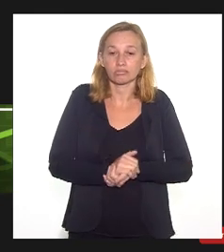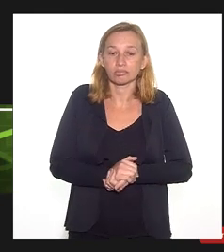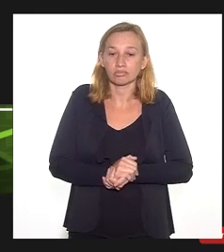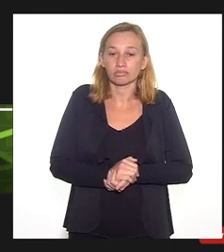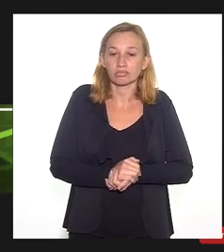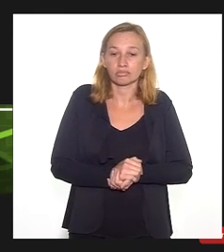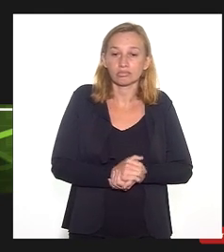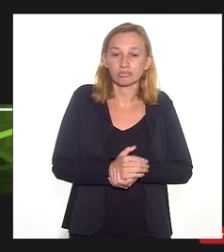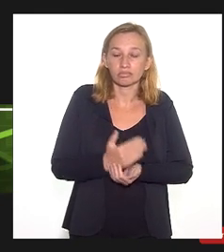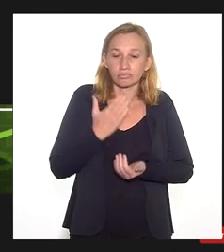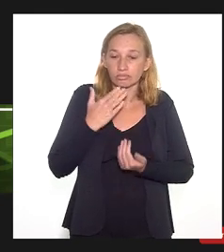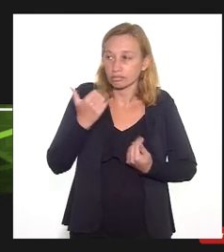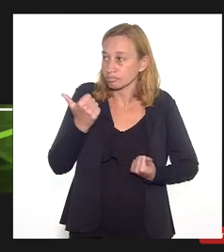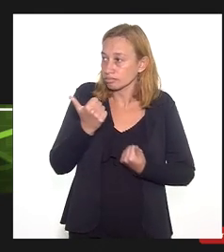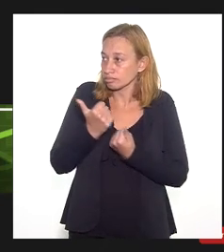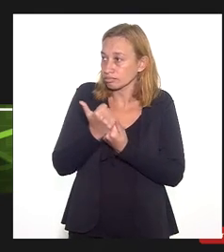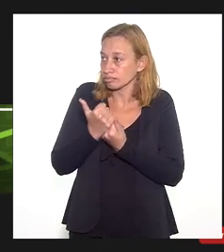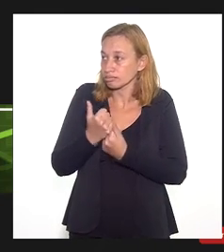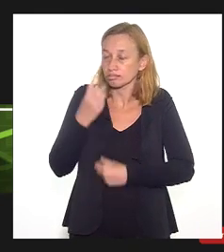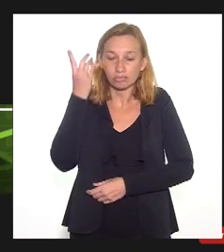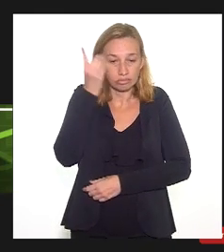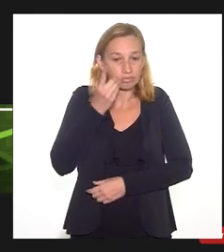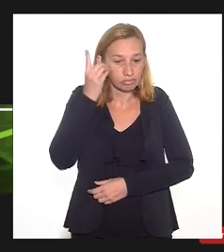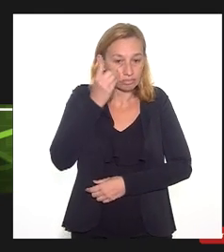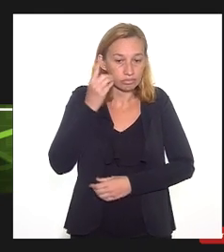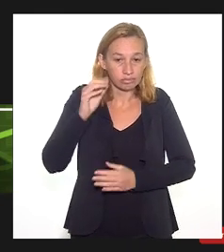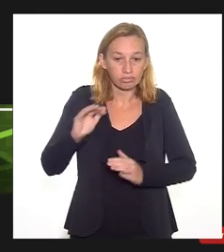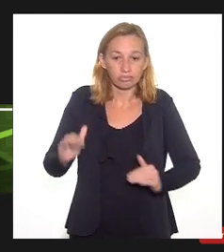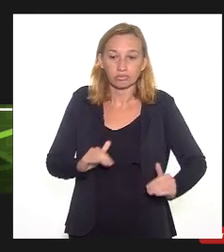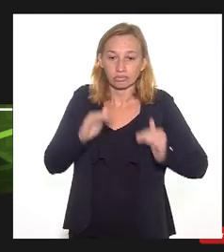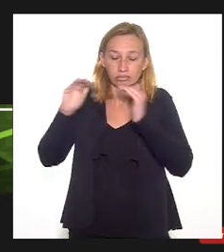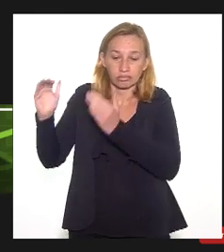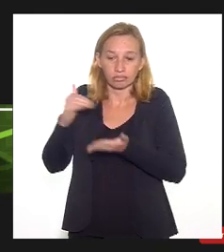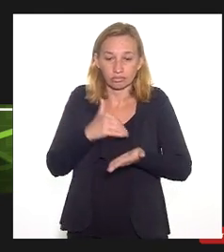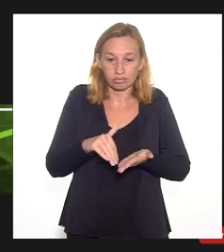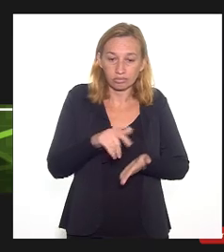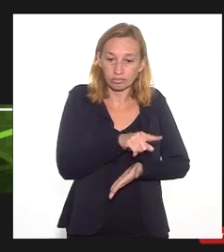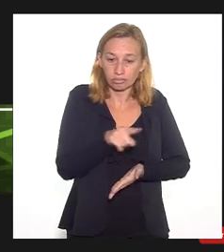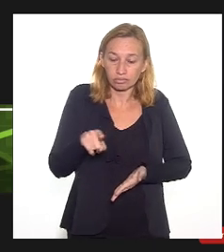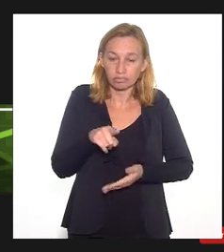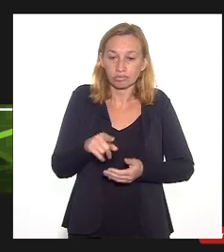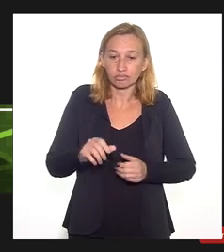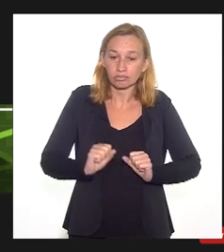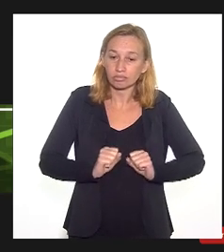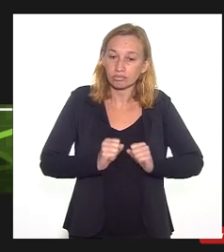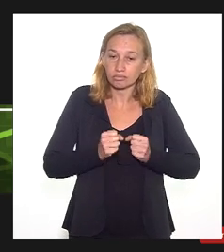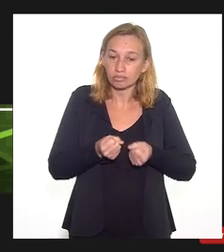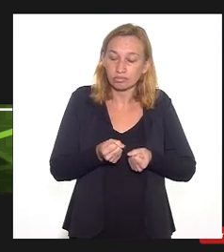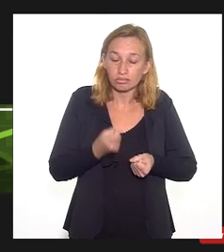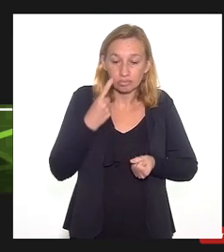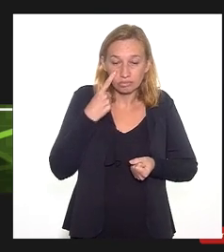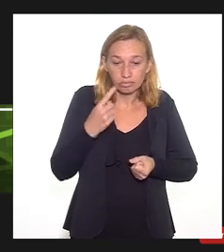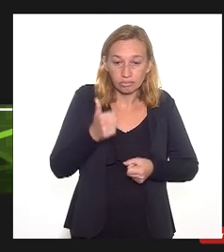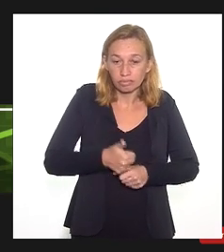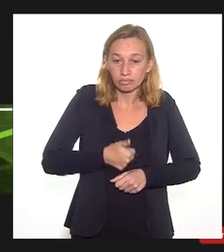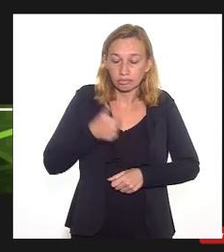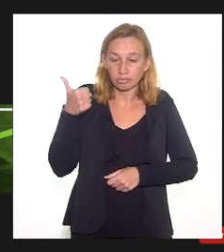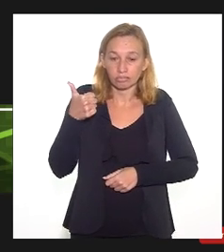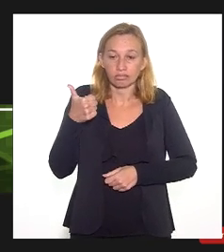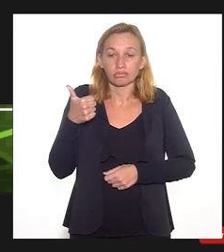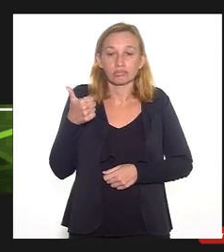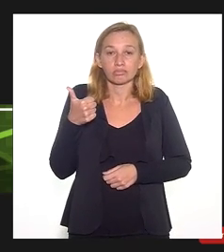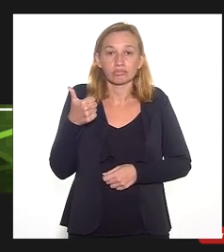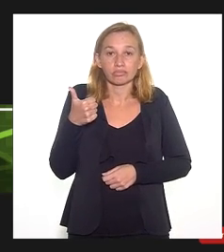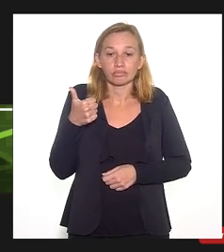deputados realmente para a gente buscar o subsecretário aí presente para a gente buscar uma maneira de